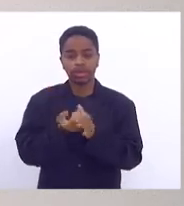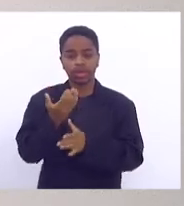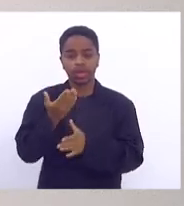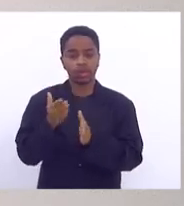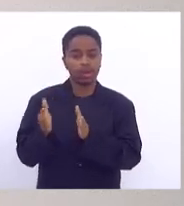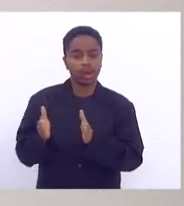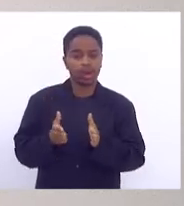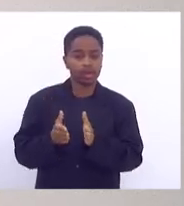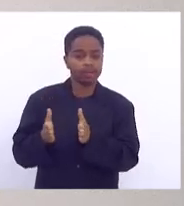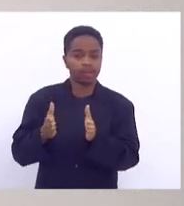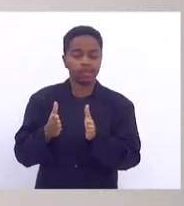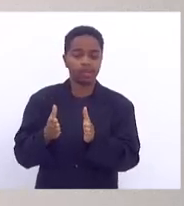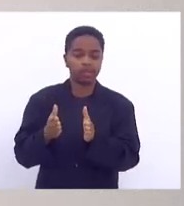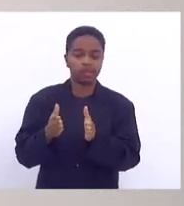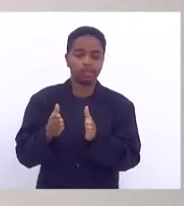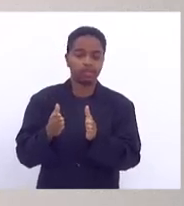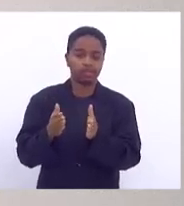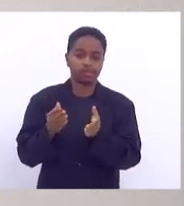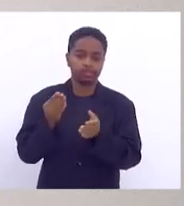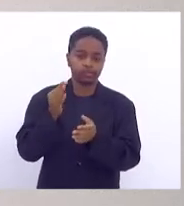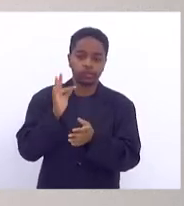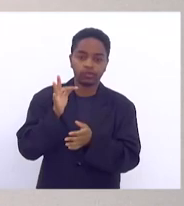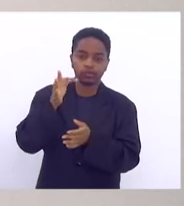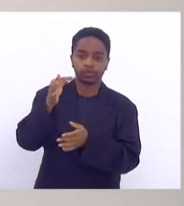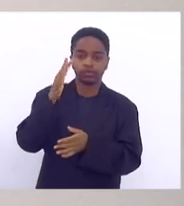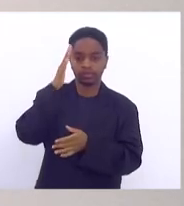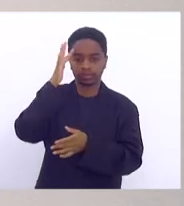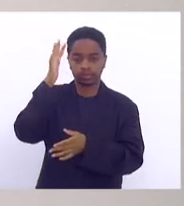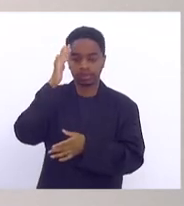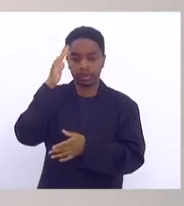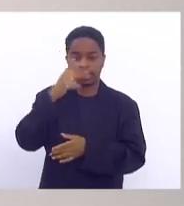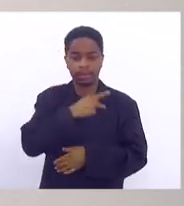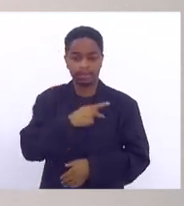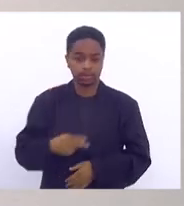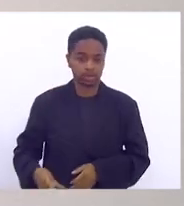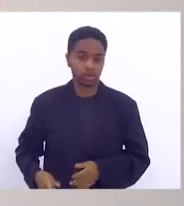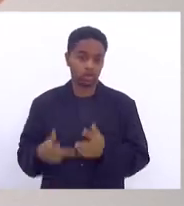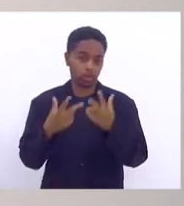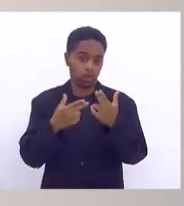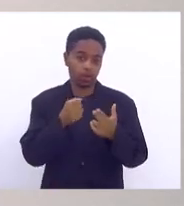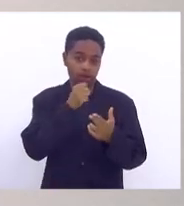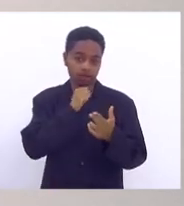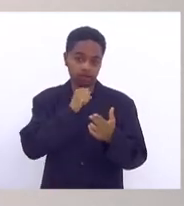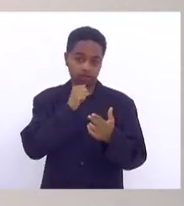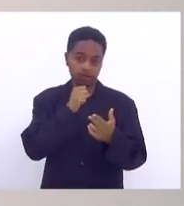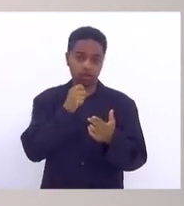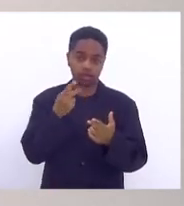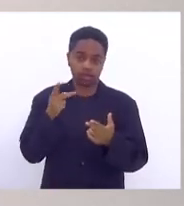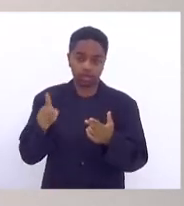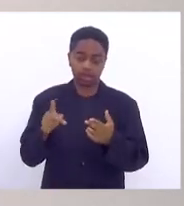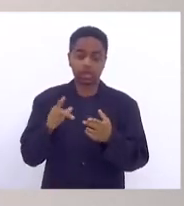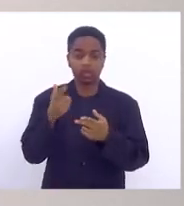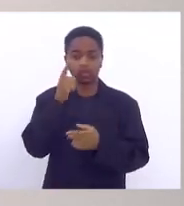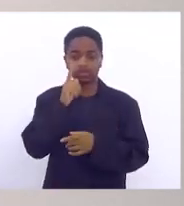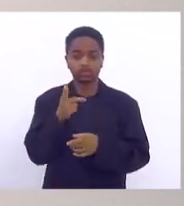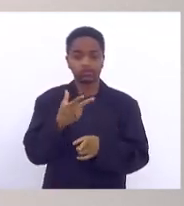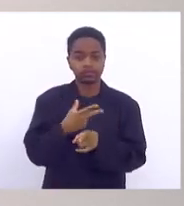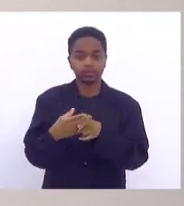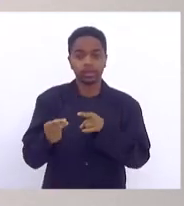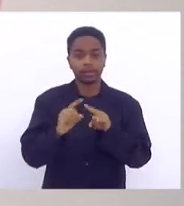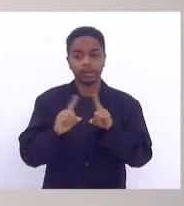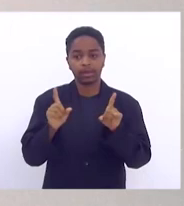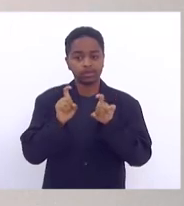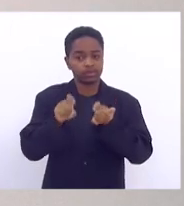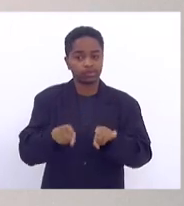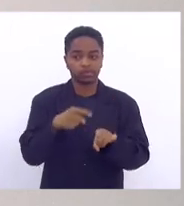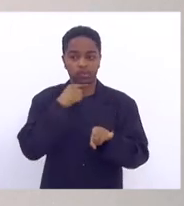caminho para a presidência da repúbl públ tal qual o seu avô né que se elegeu mas não tomou posse